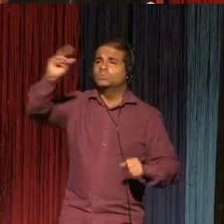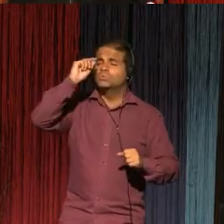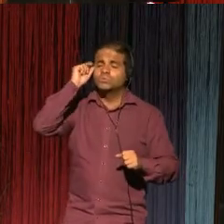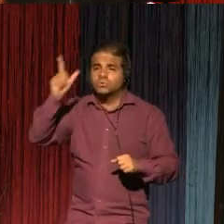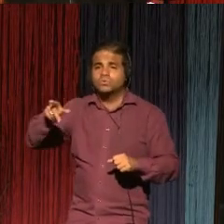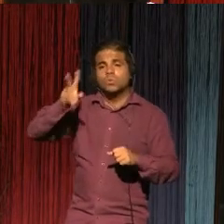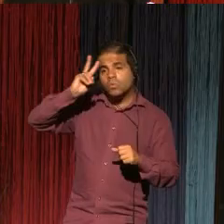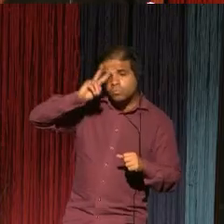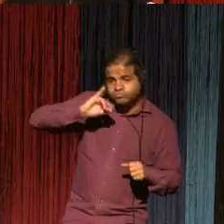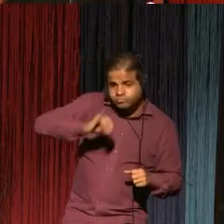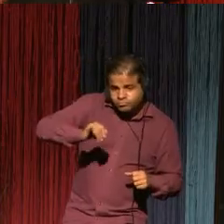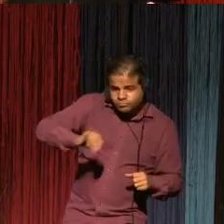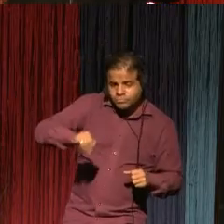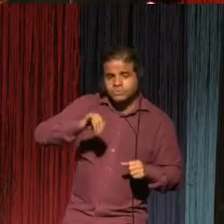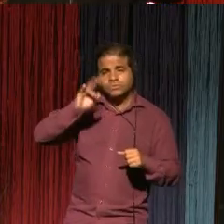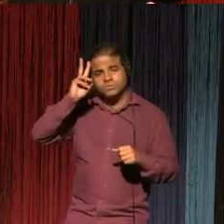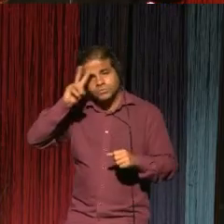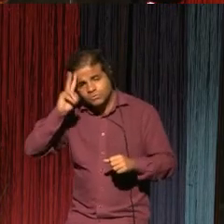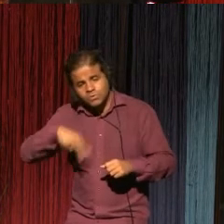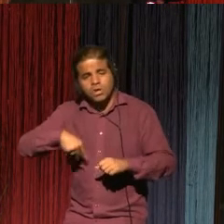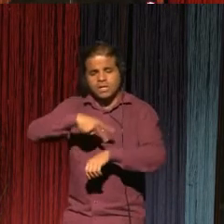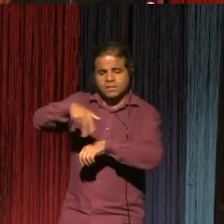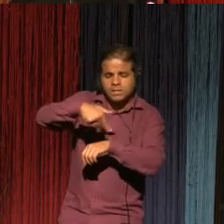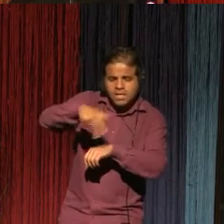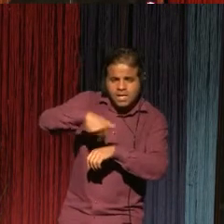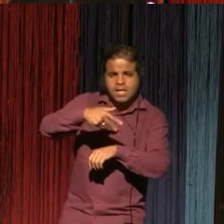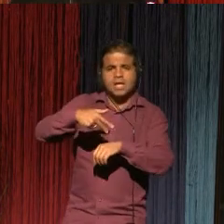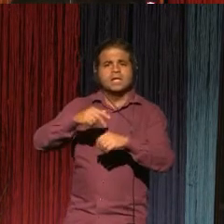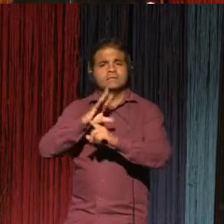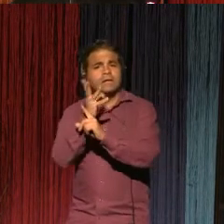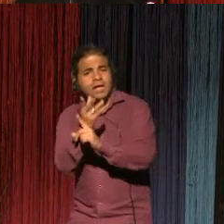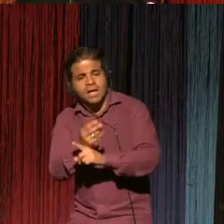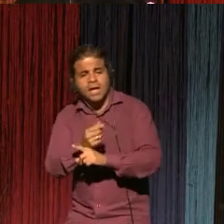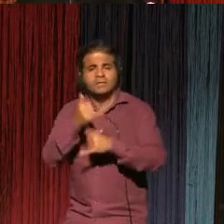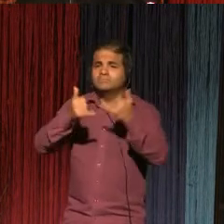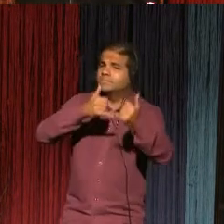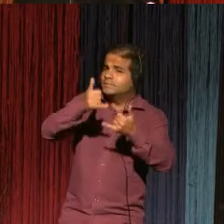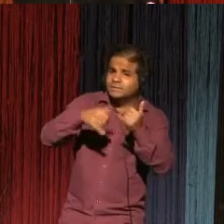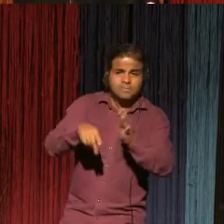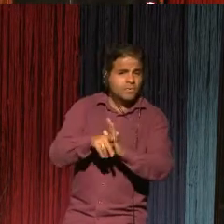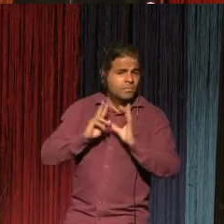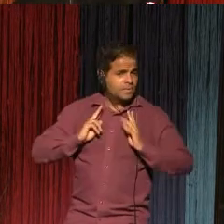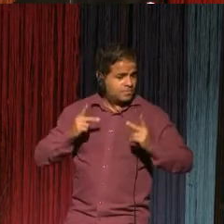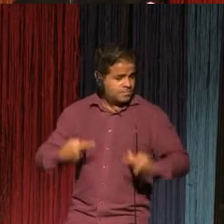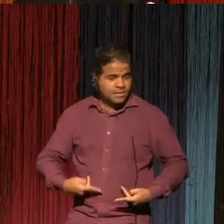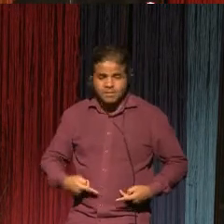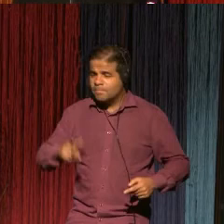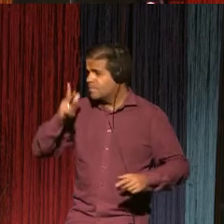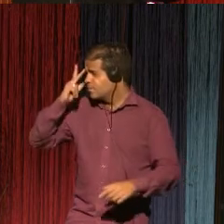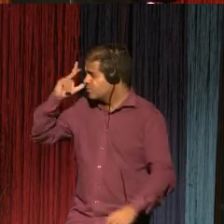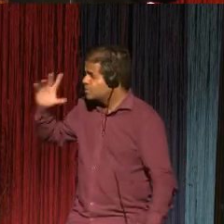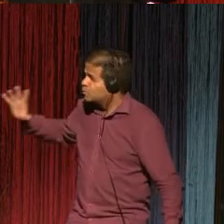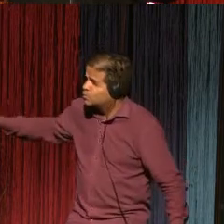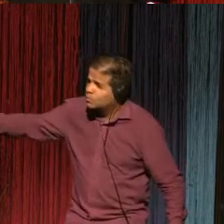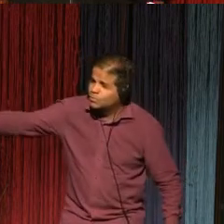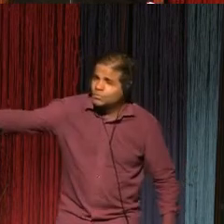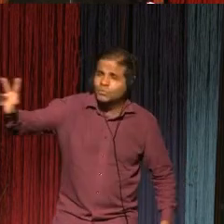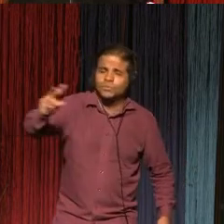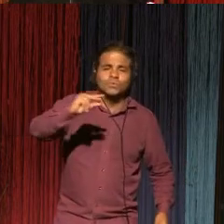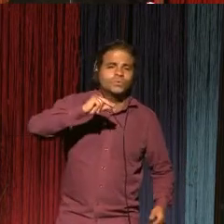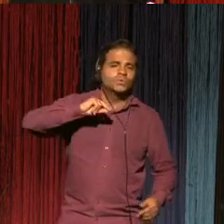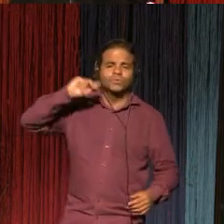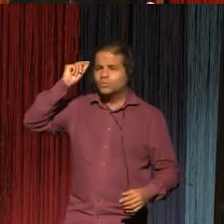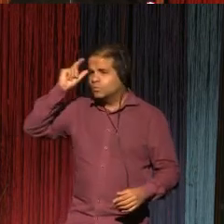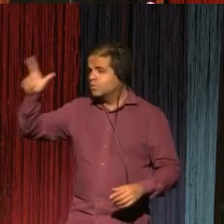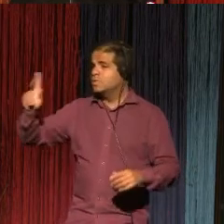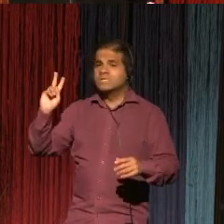de história, dança, arte, música e brincadeira fazem parte da natureza humana. Pessoas de todas as culturas